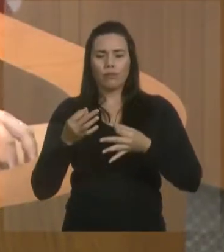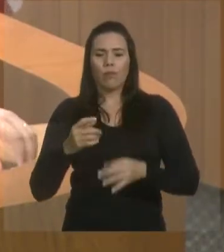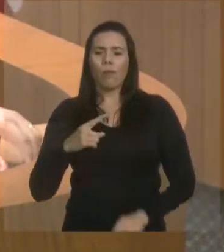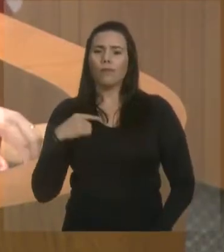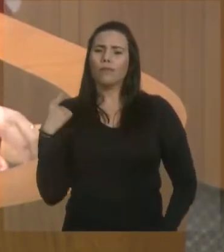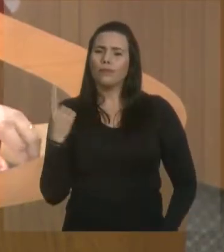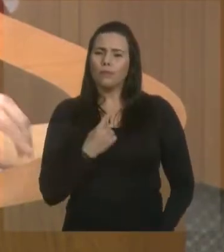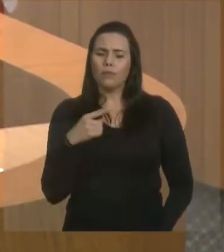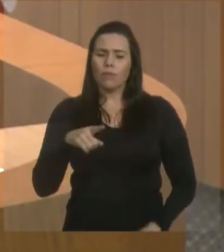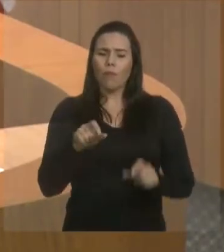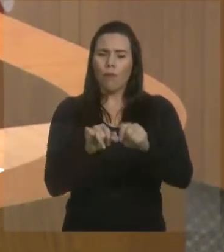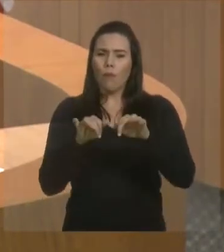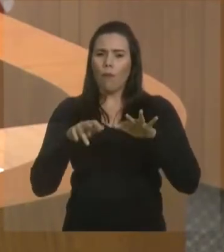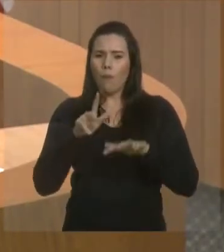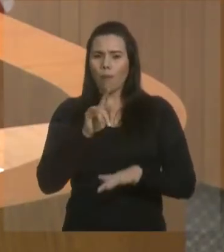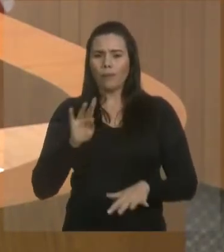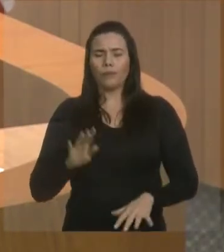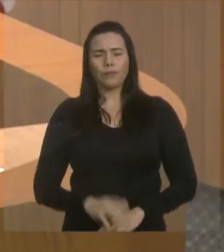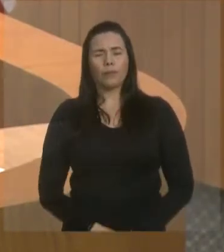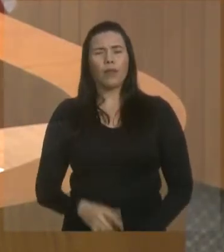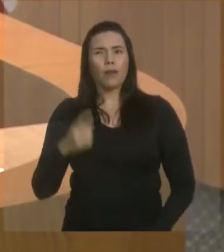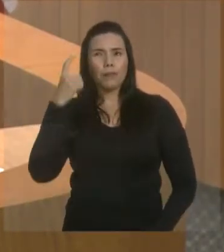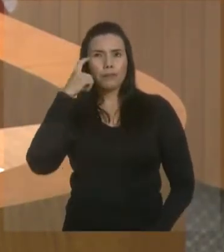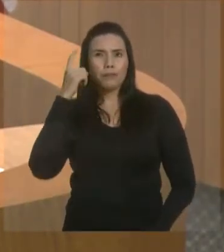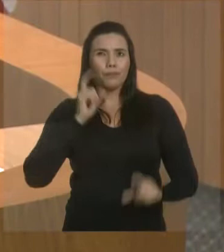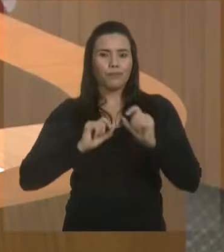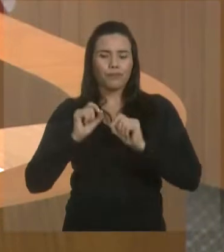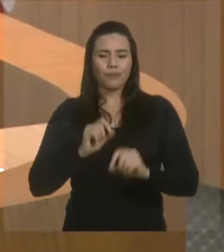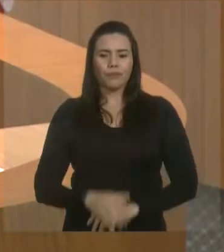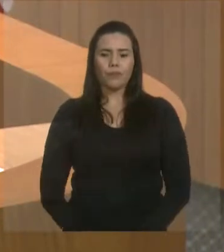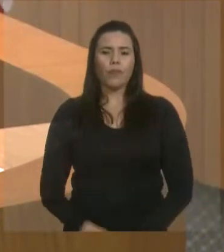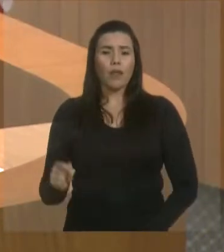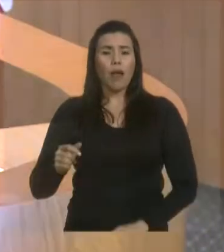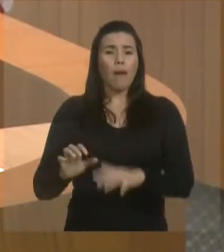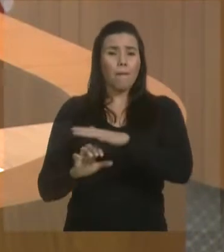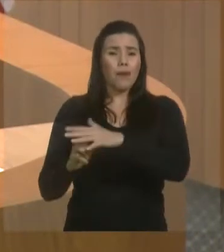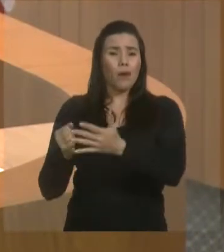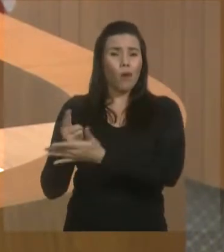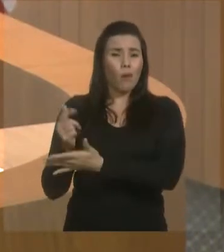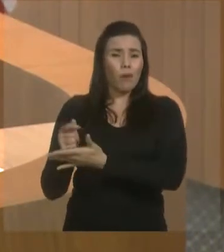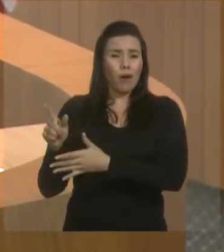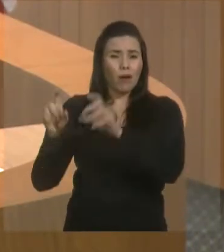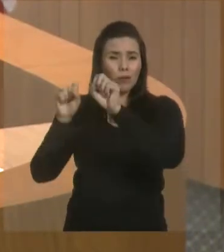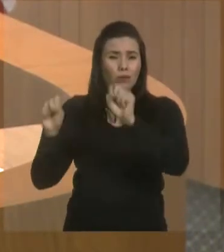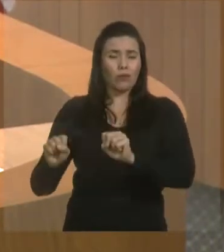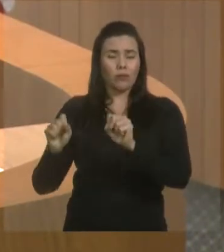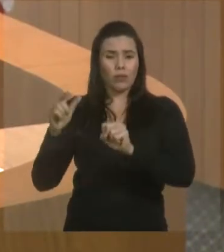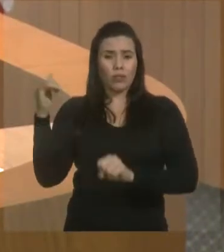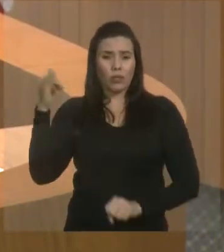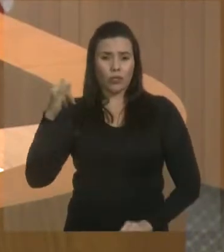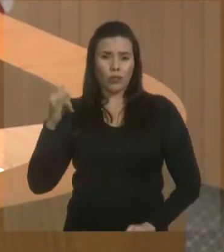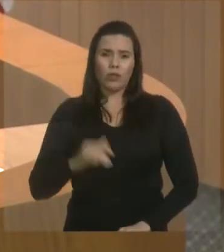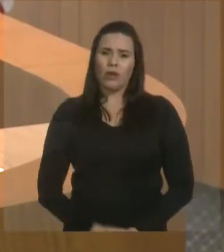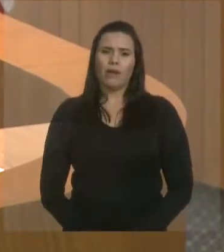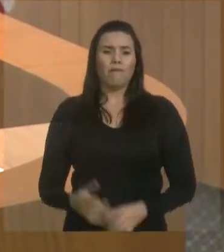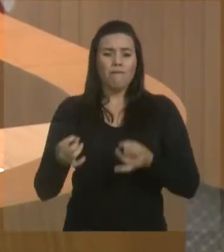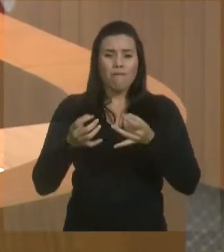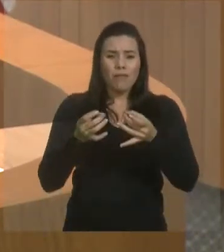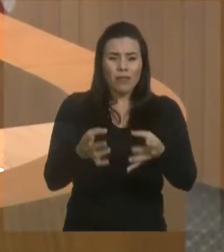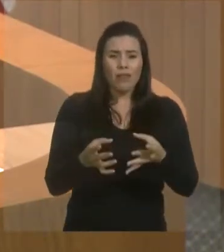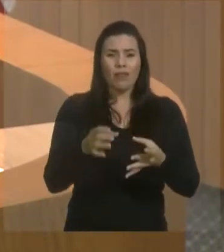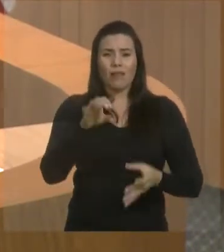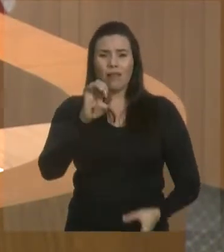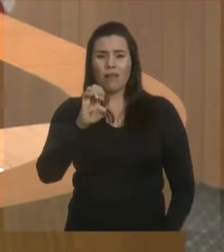a privatização do setor energético, ela vai muito mais além de se vender a Eletrobras, de se vender